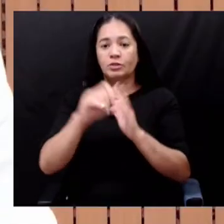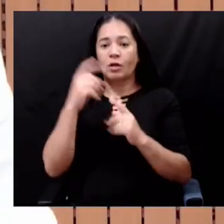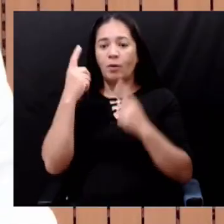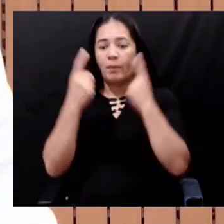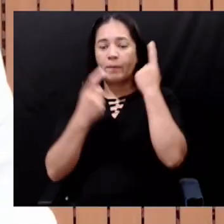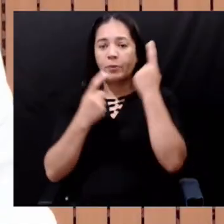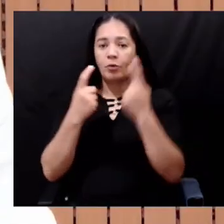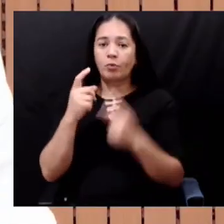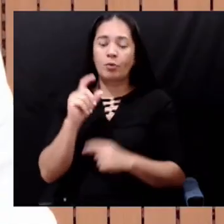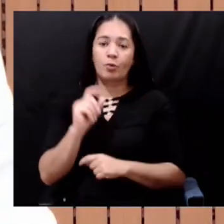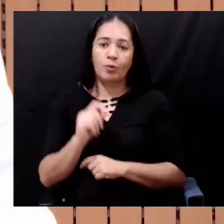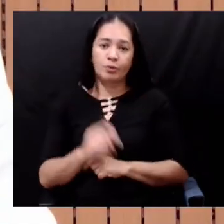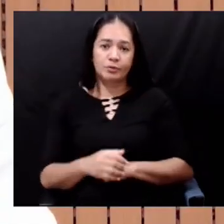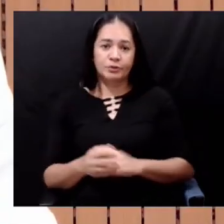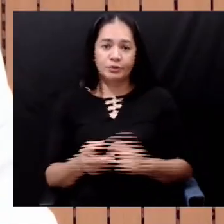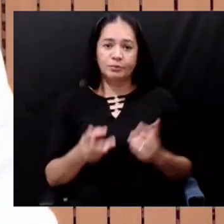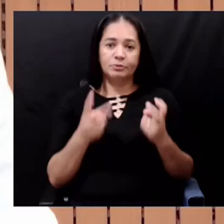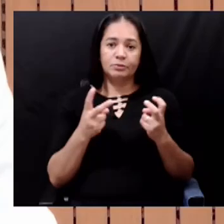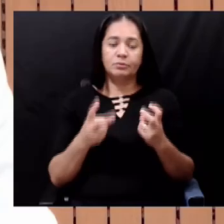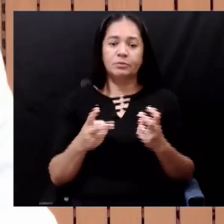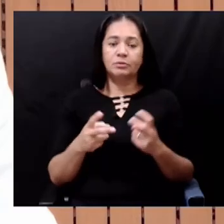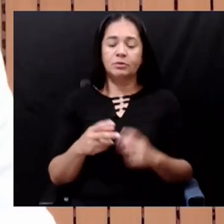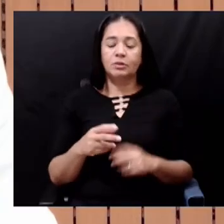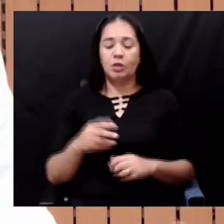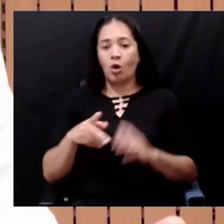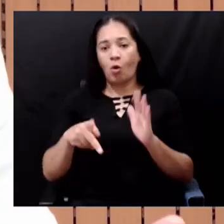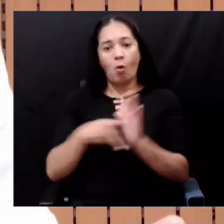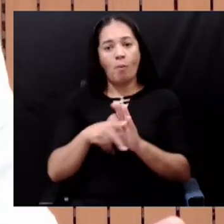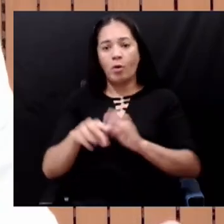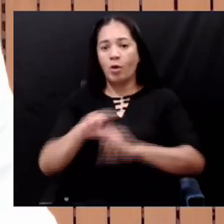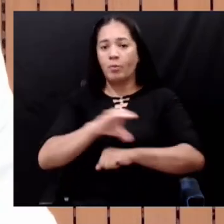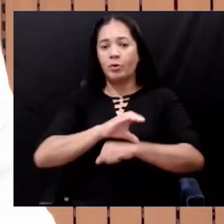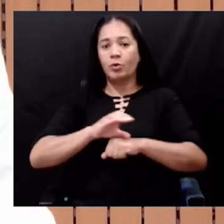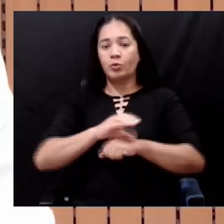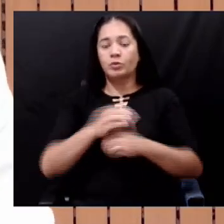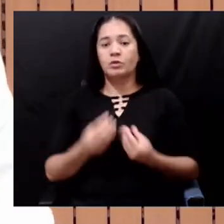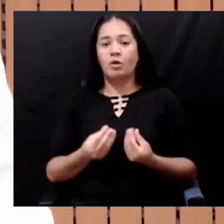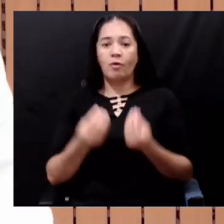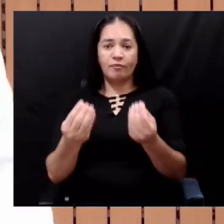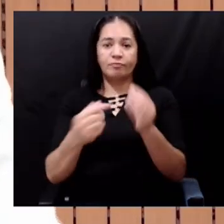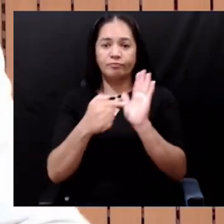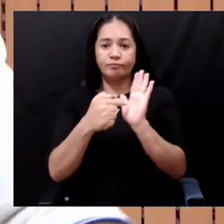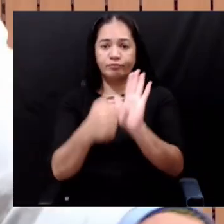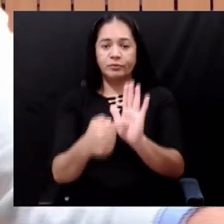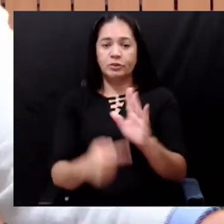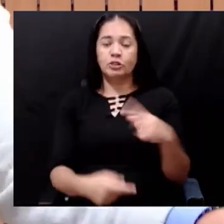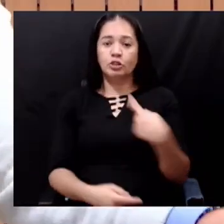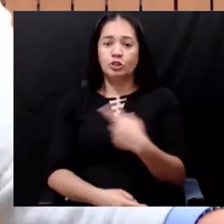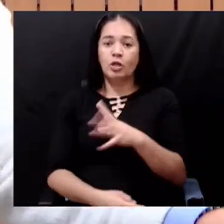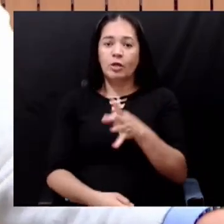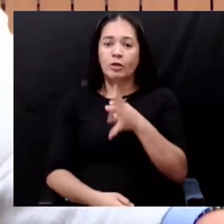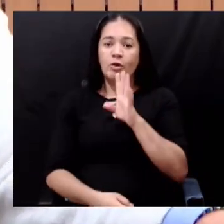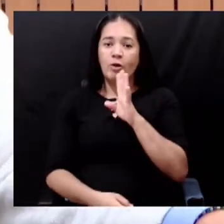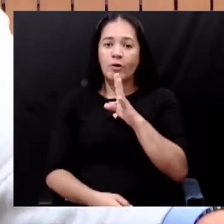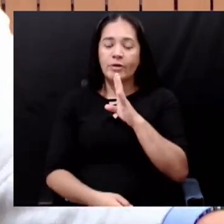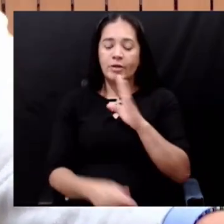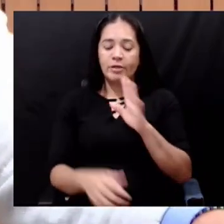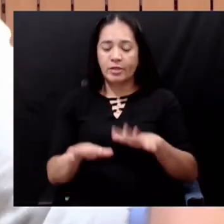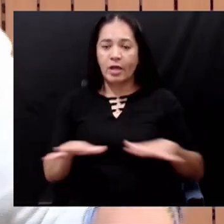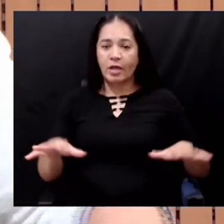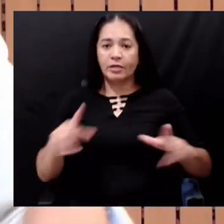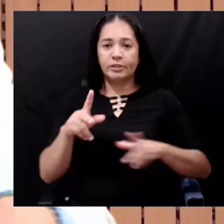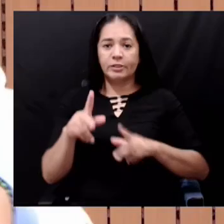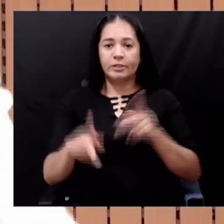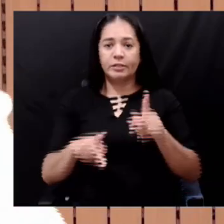os próprios cursinhos trouxeram, que para nós, que conhece o campo da educação popular, é importante, a questão da relação com o